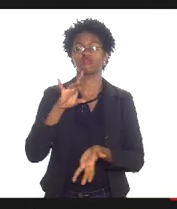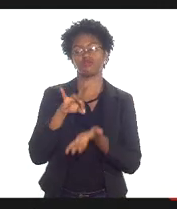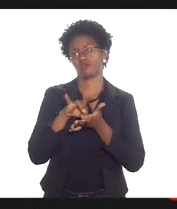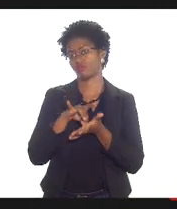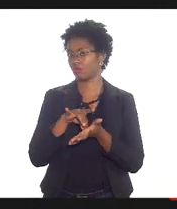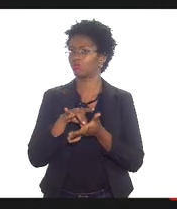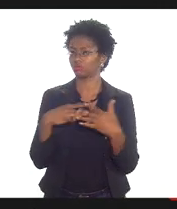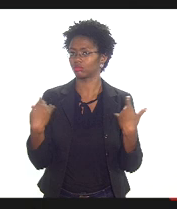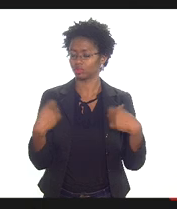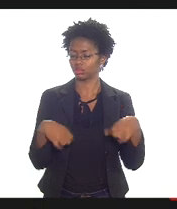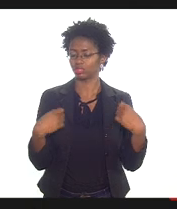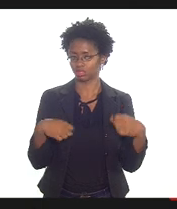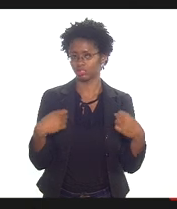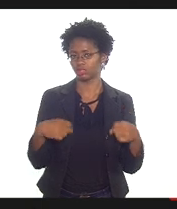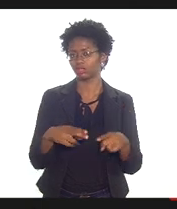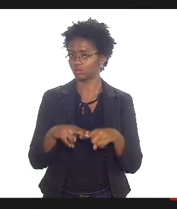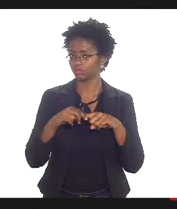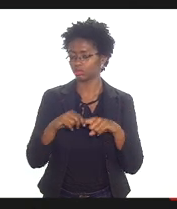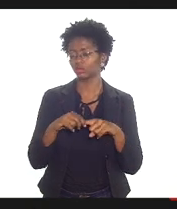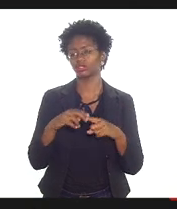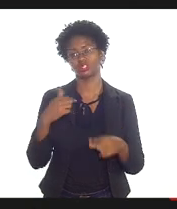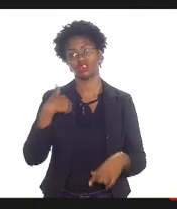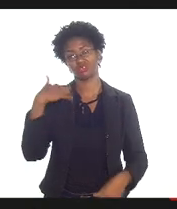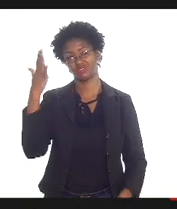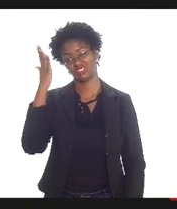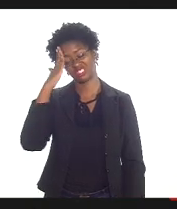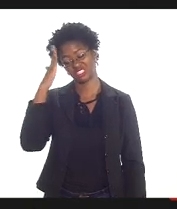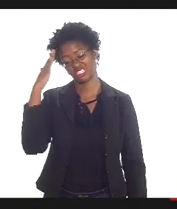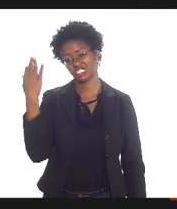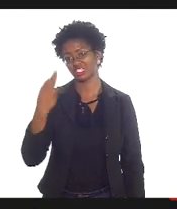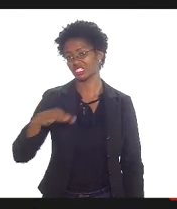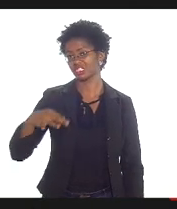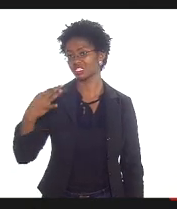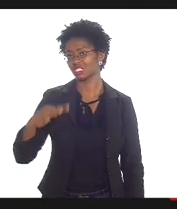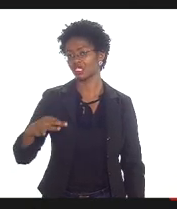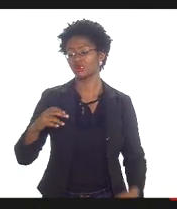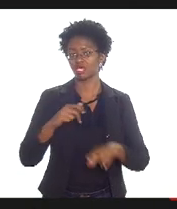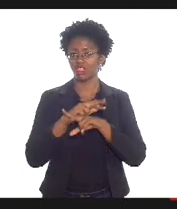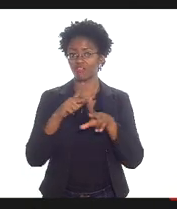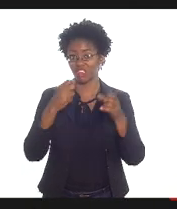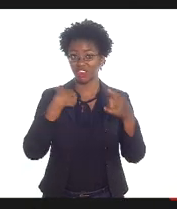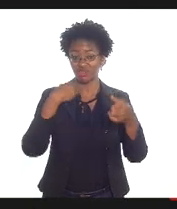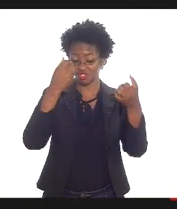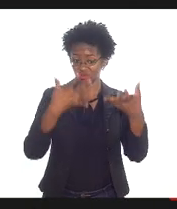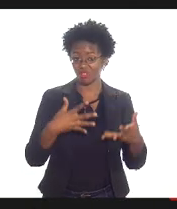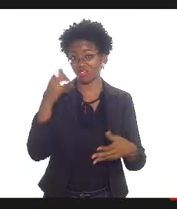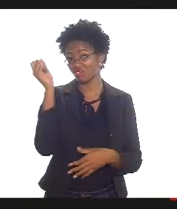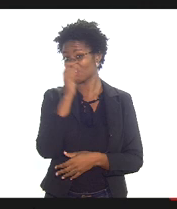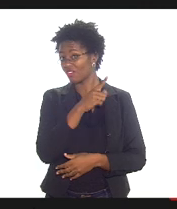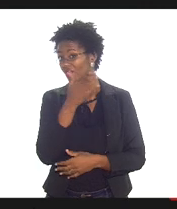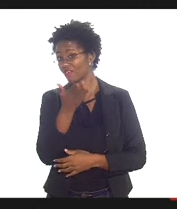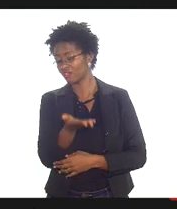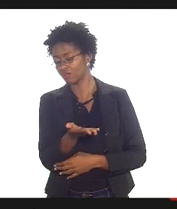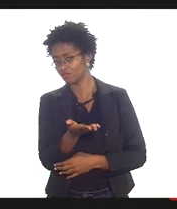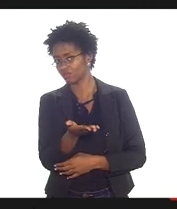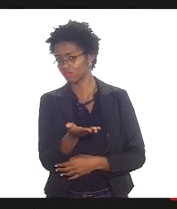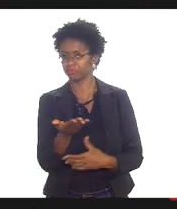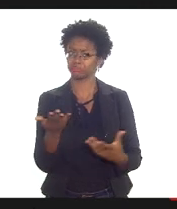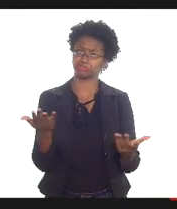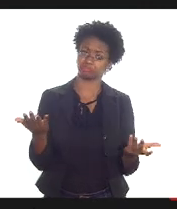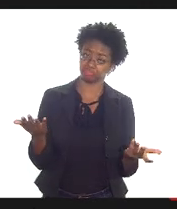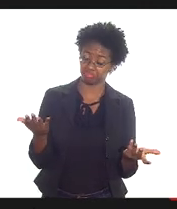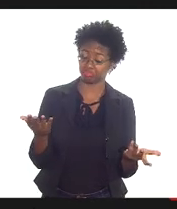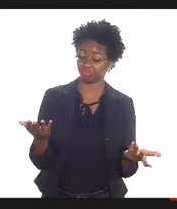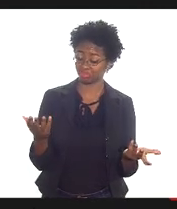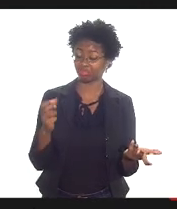muito claro, porque eu tenho certeza que eu explicando aqui, já está difícil de entender, você imagina